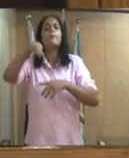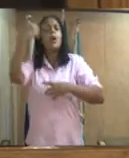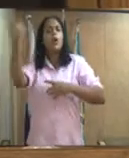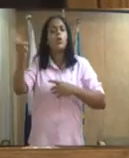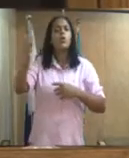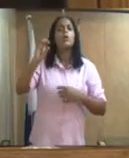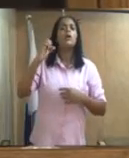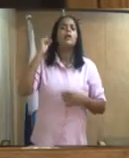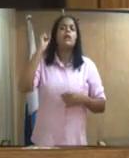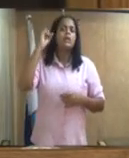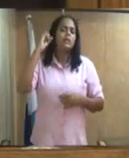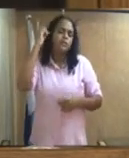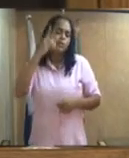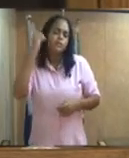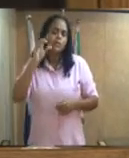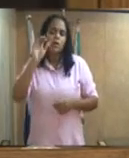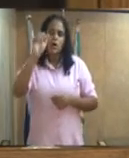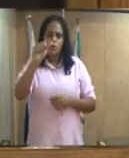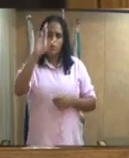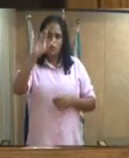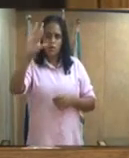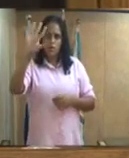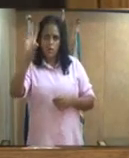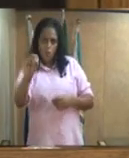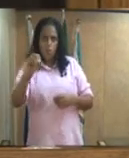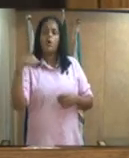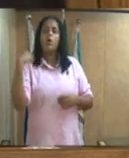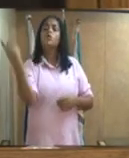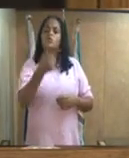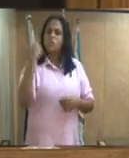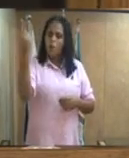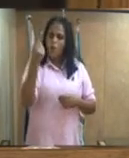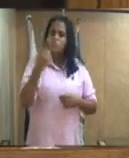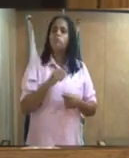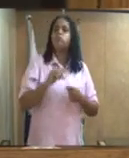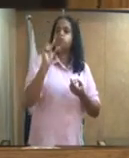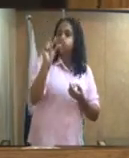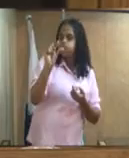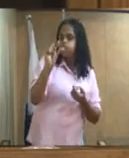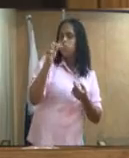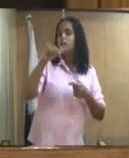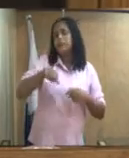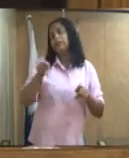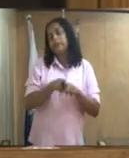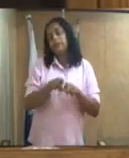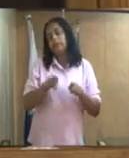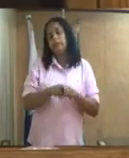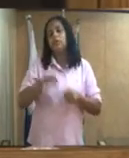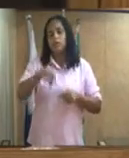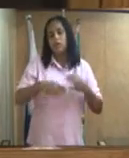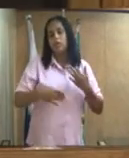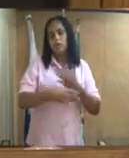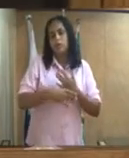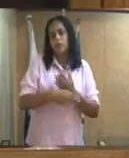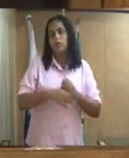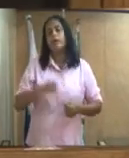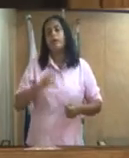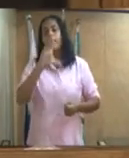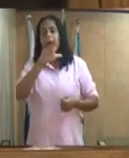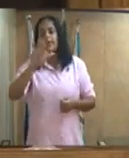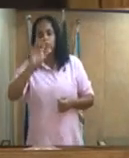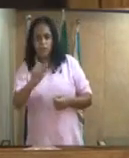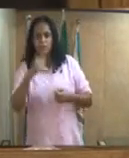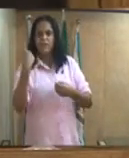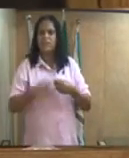sabia a situação financeira do nosso município, e o que eu vejo hoje é que